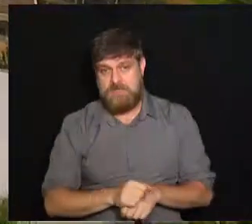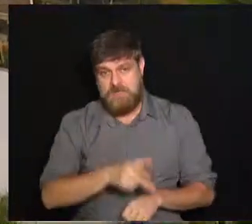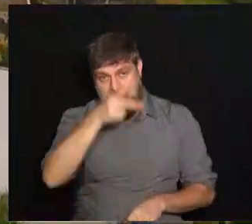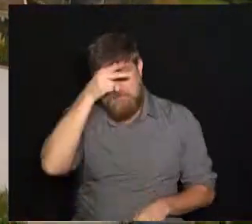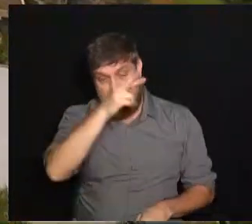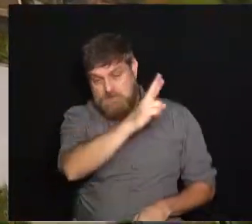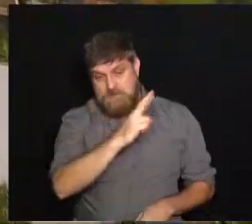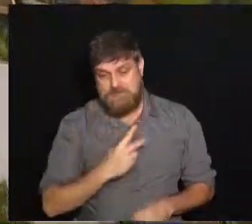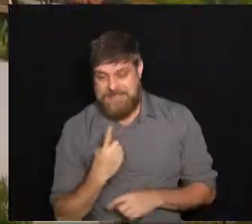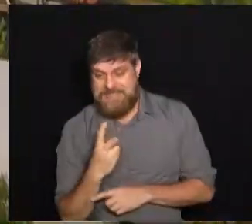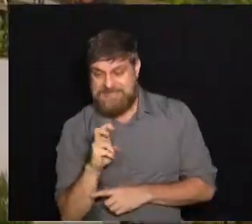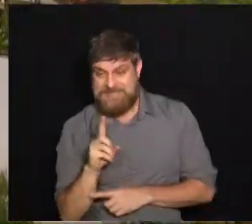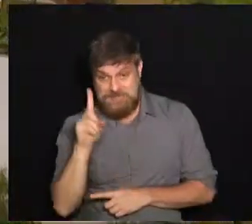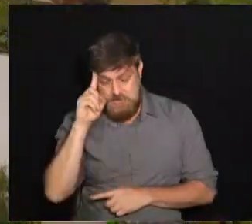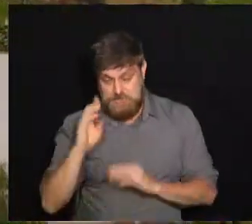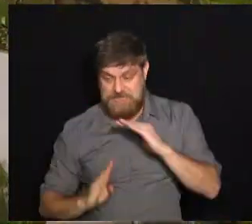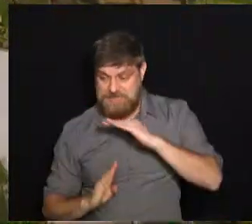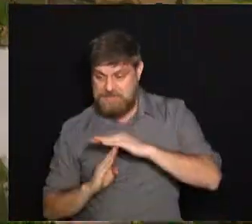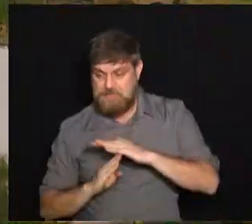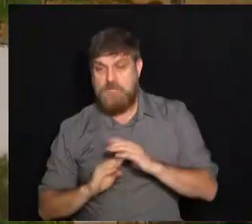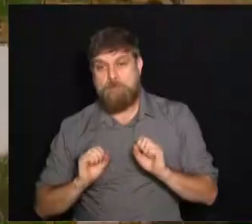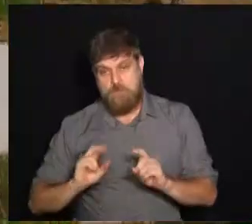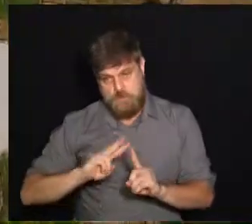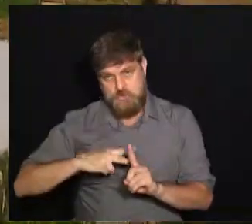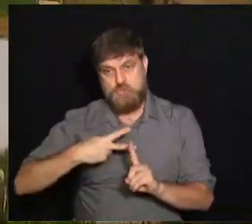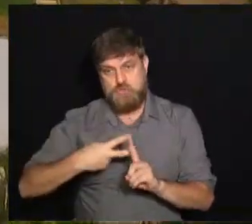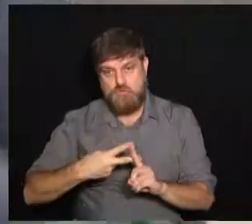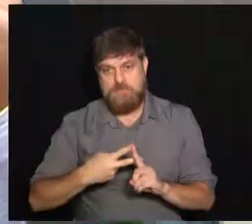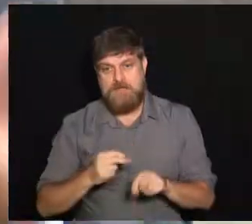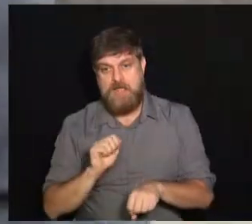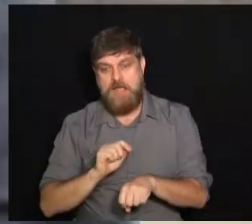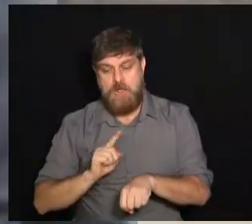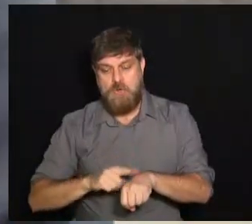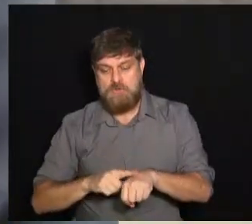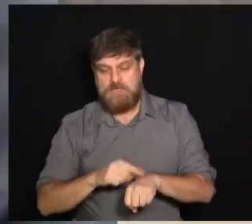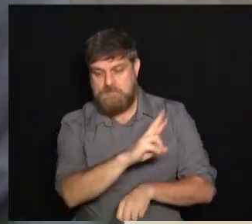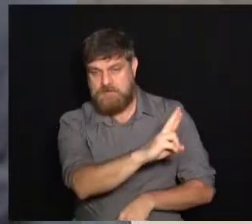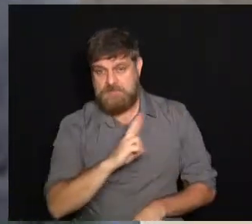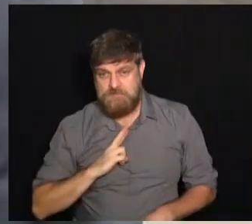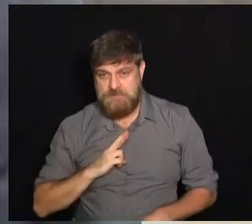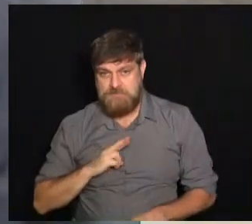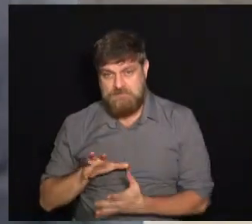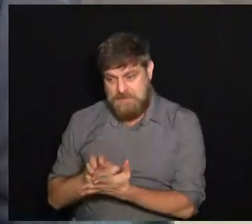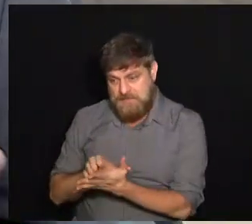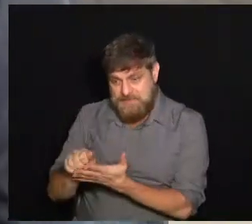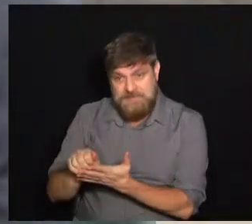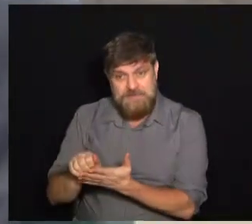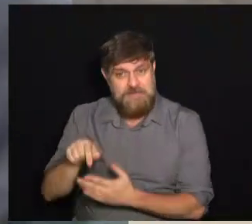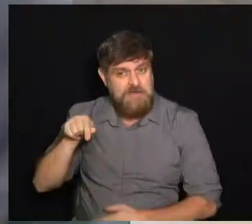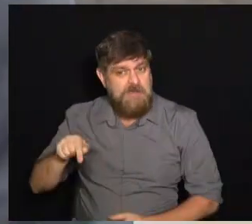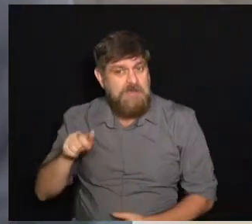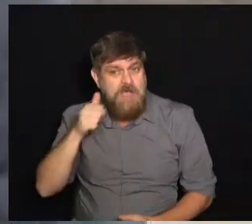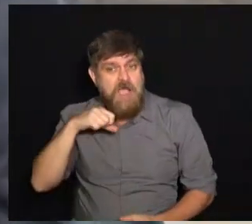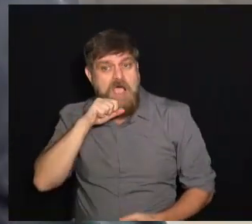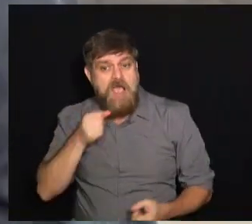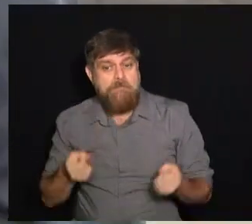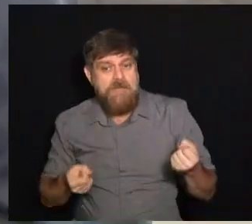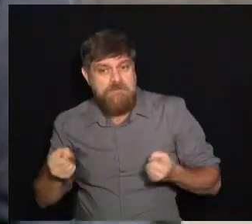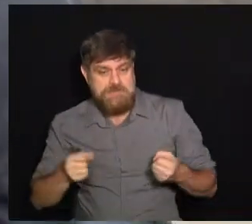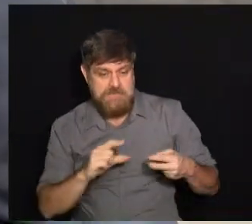prefeitura, que tem 15 dias de prazo, prorrogáveis por mais 15 dias. Vão ser cadastradas futuramente pela